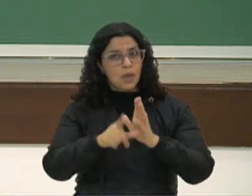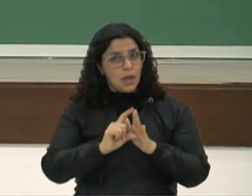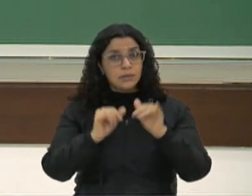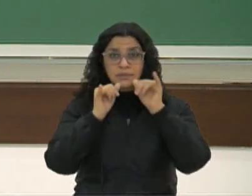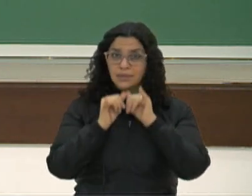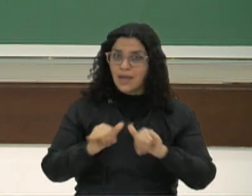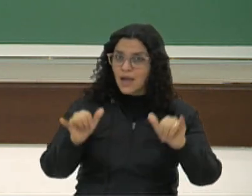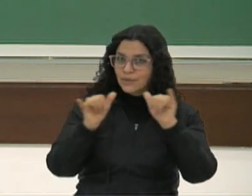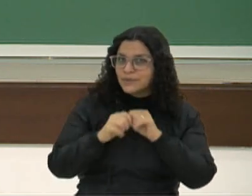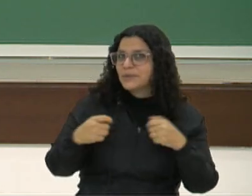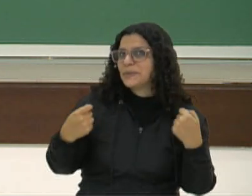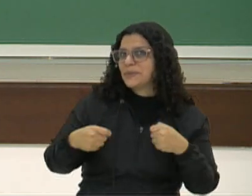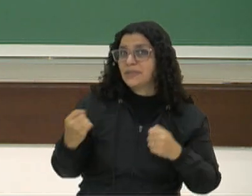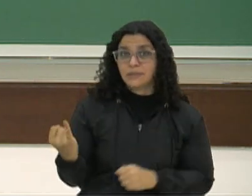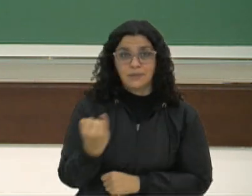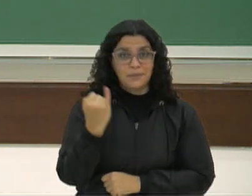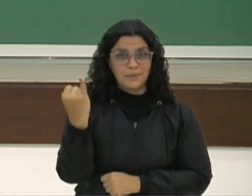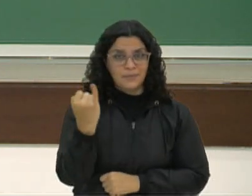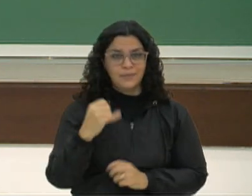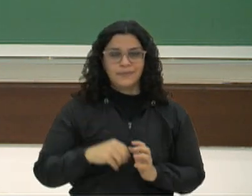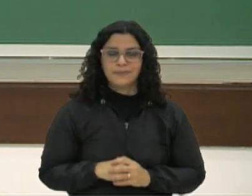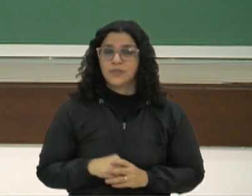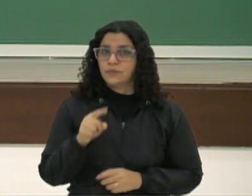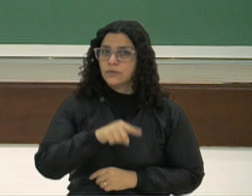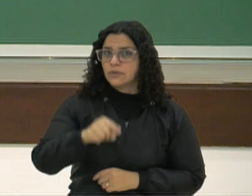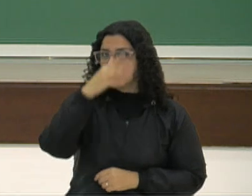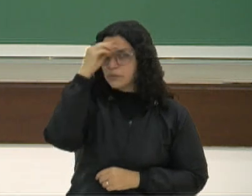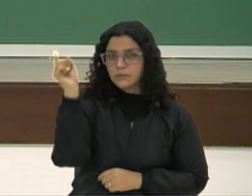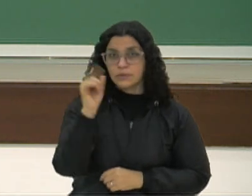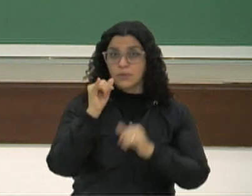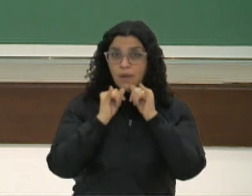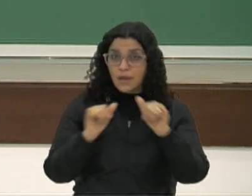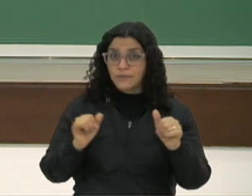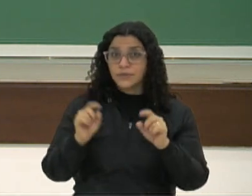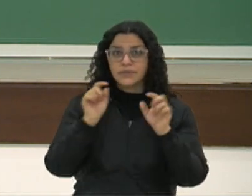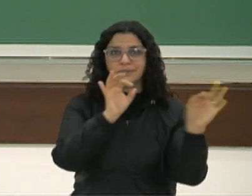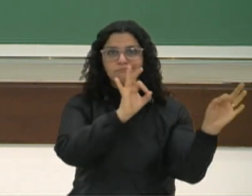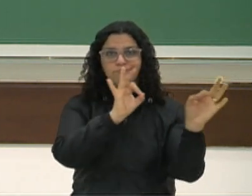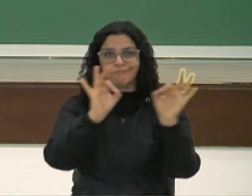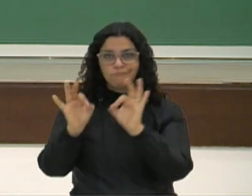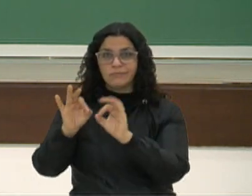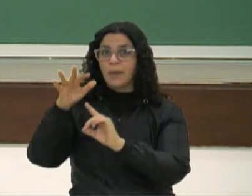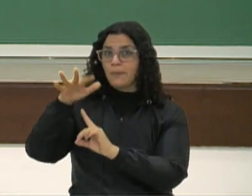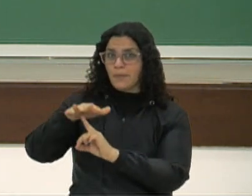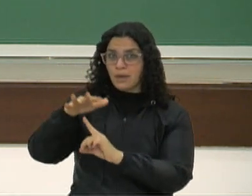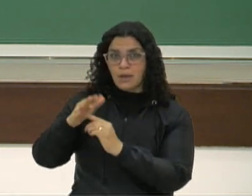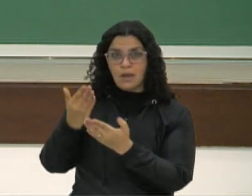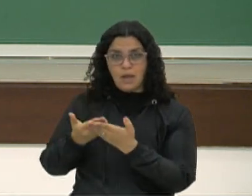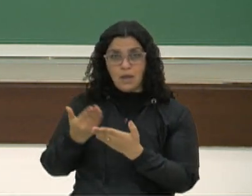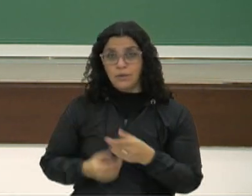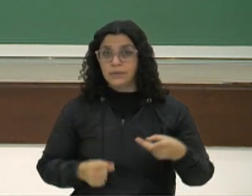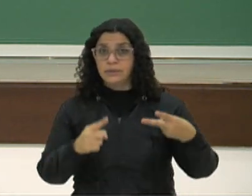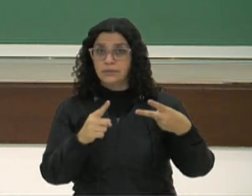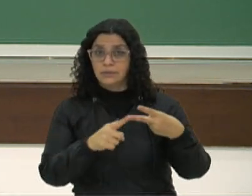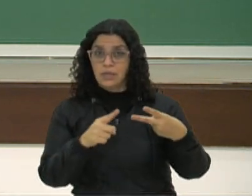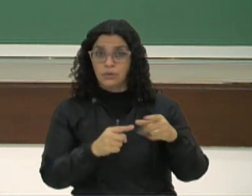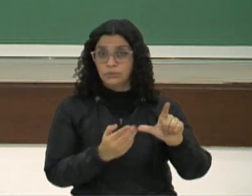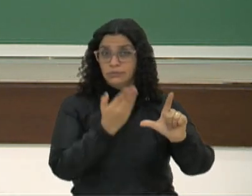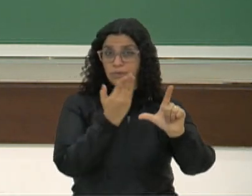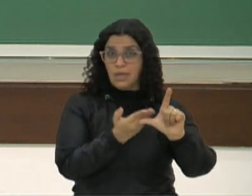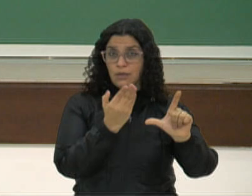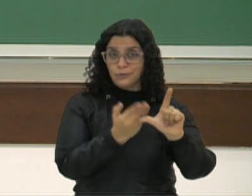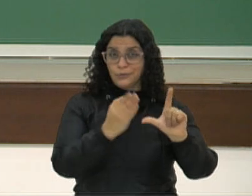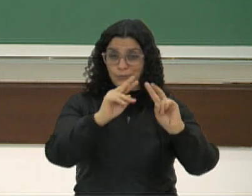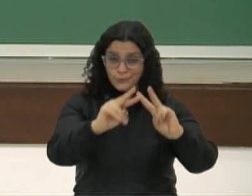aos nossos recadinhos importantes. Não esqueçam, primeiro recado, assistam às aulas Paraná. Segundo, acessem o Google